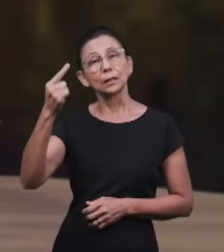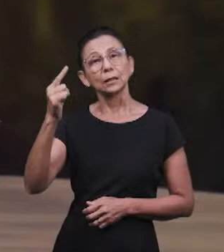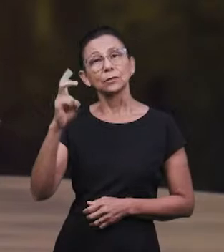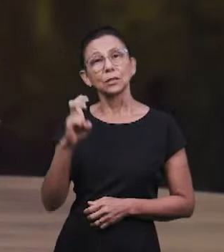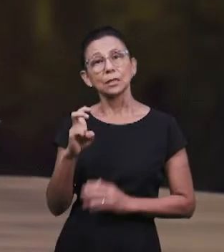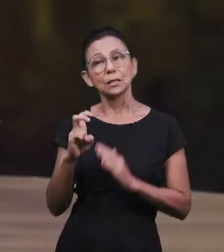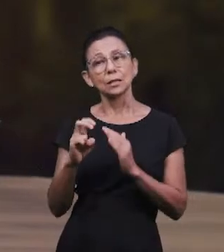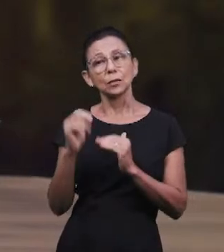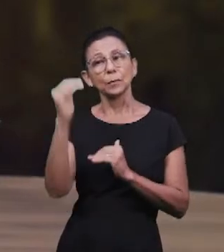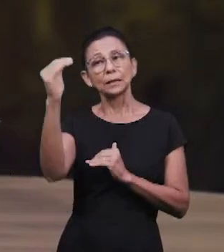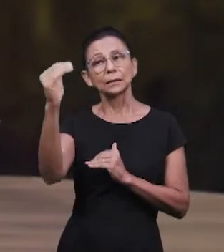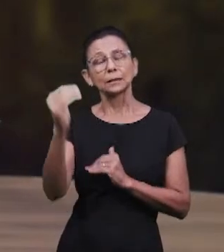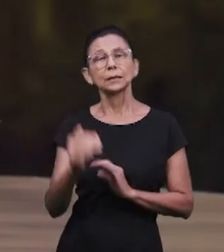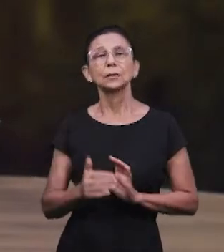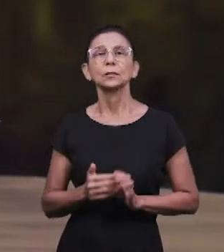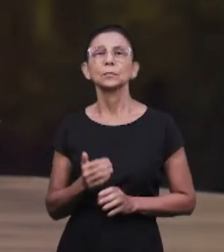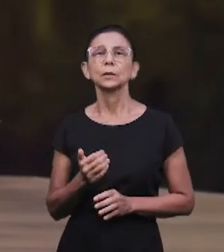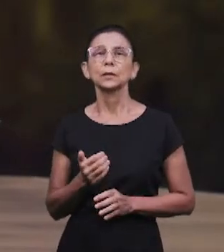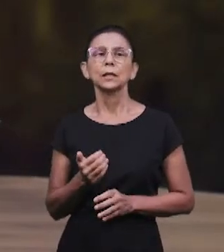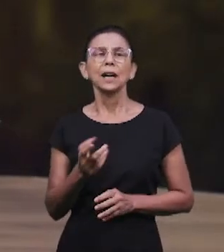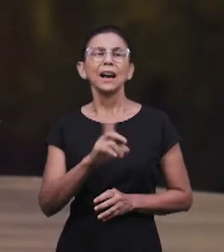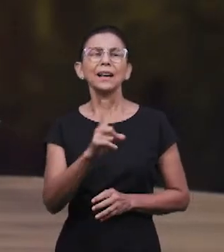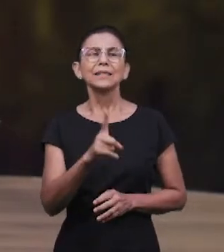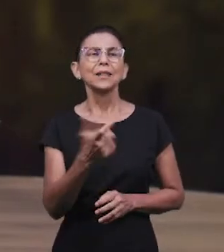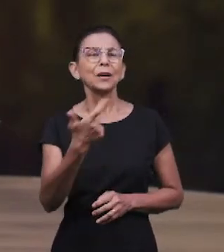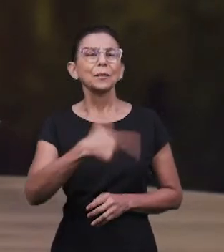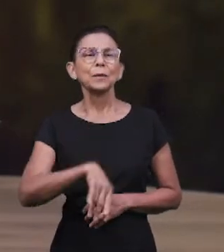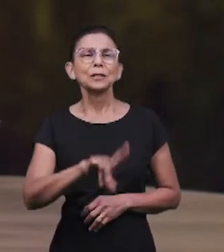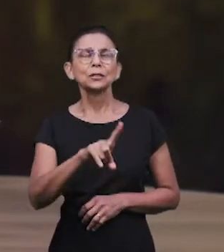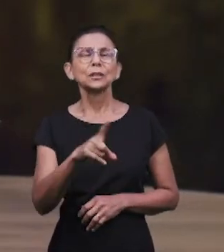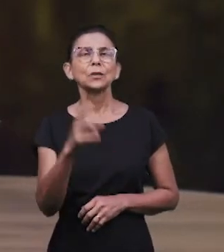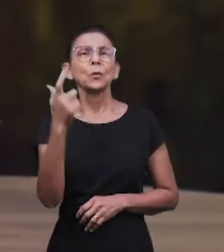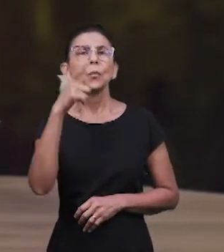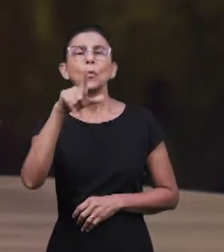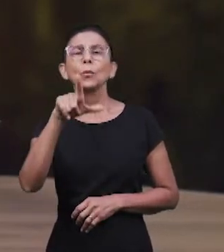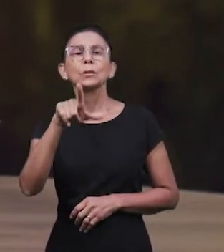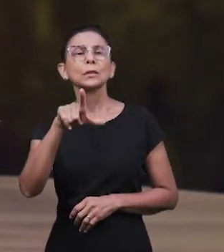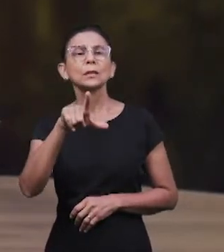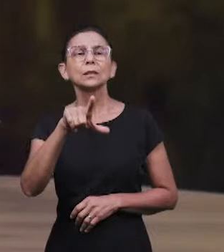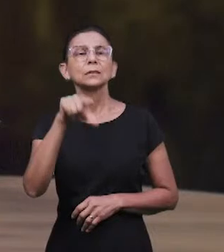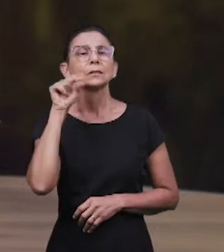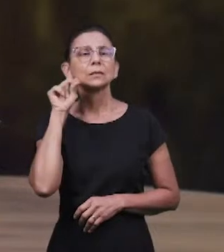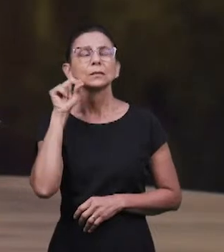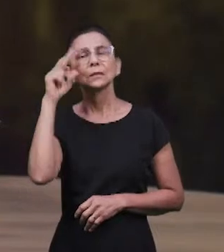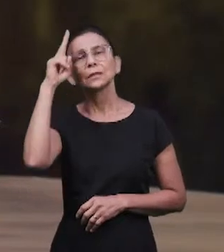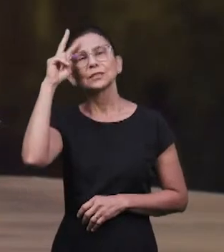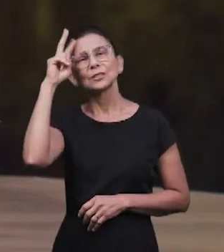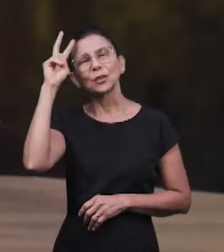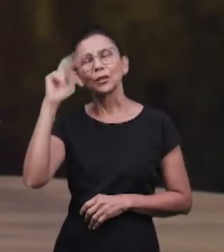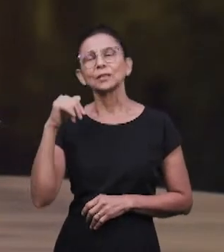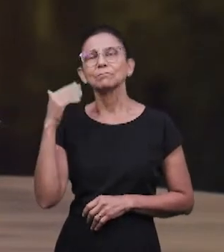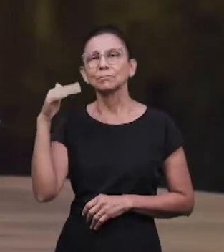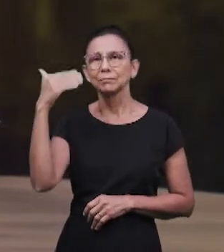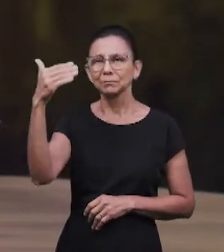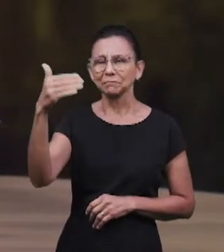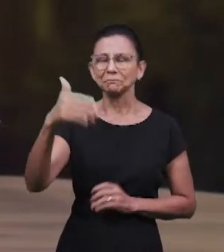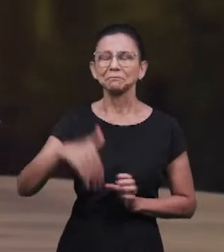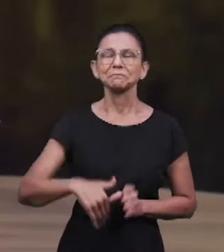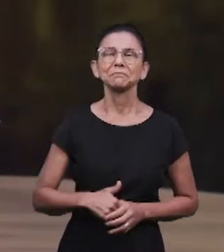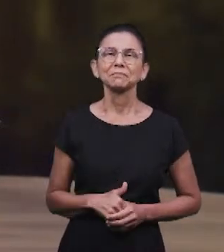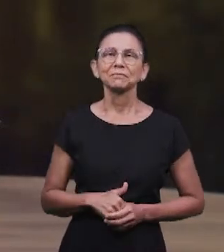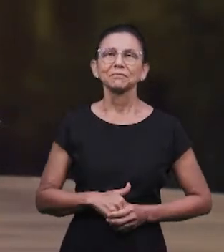conversa é diferente. Ele diz, não, já falou muito isso, eu quero outra história. E assim